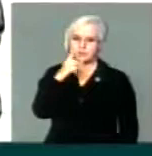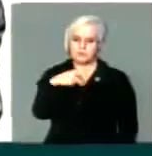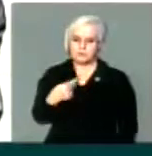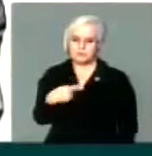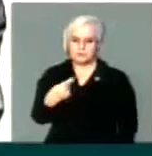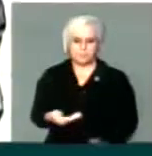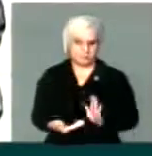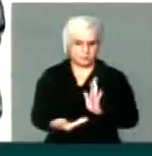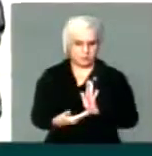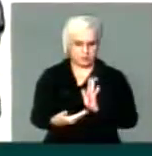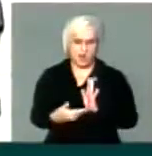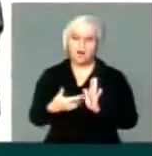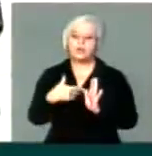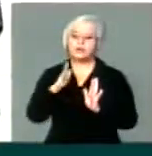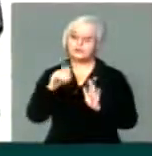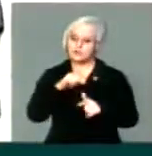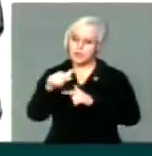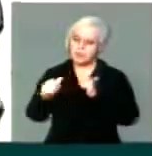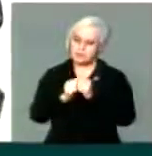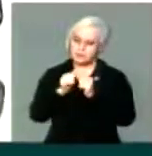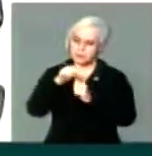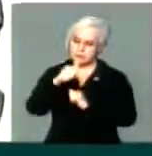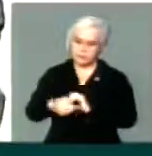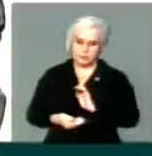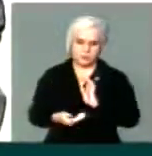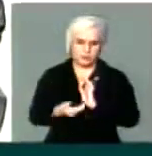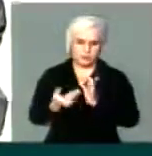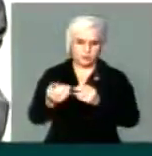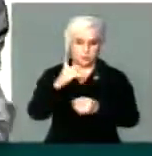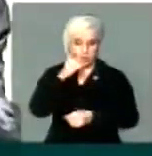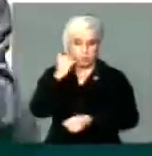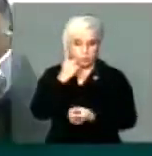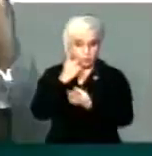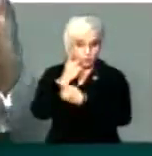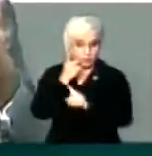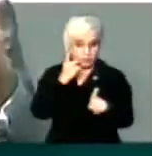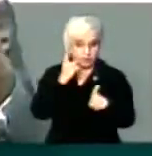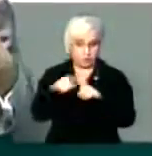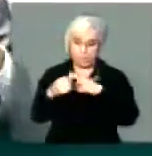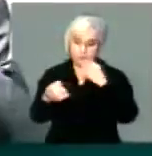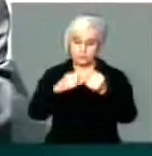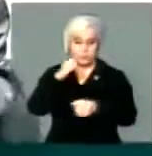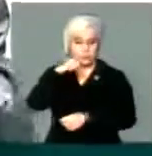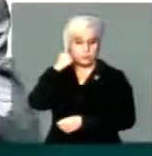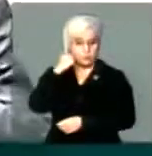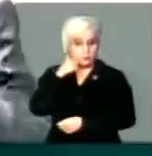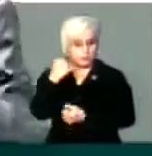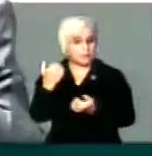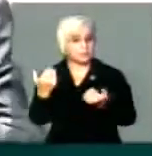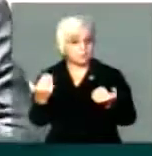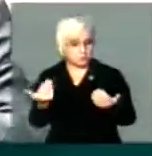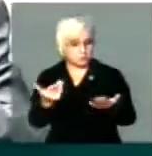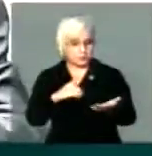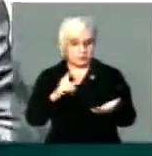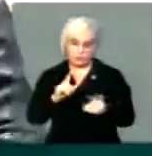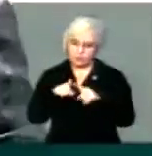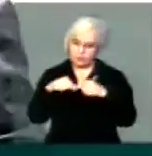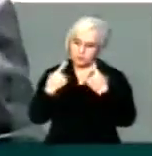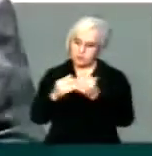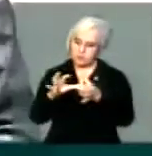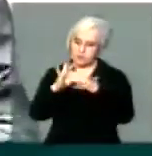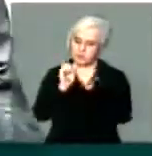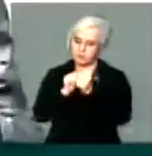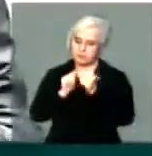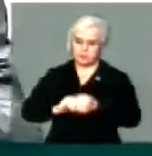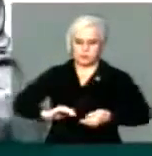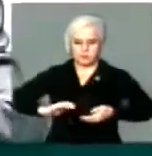aqui nessa casa. Eu já aqui militava, não como deputado, mas como senador. E aí então, nas reuniões seguidas